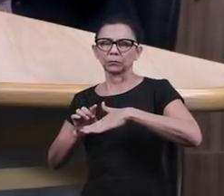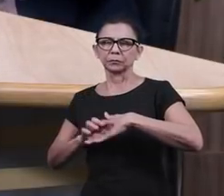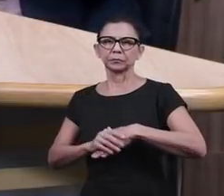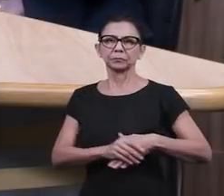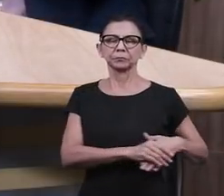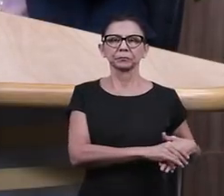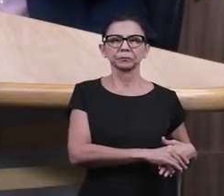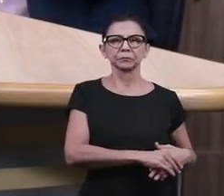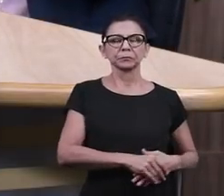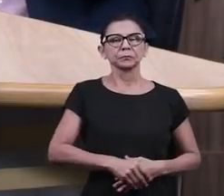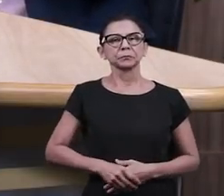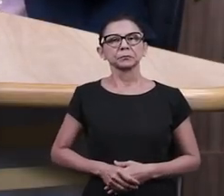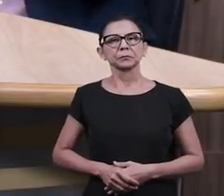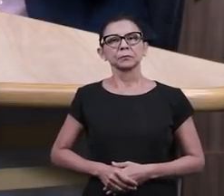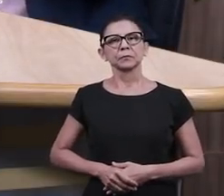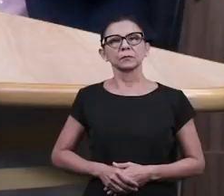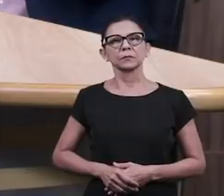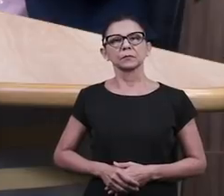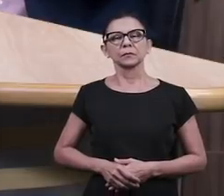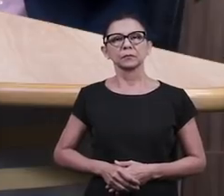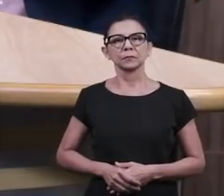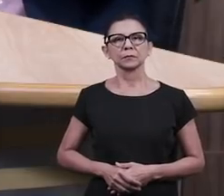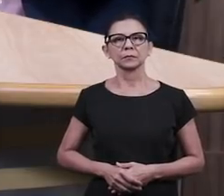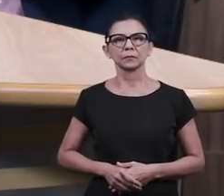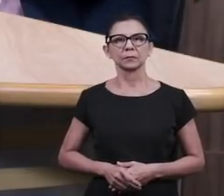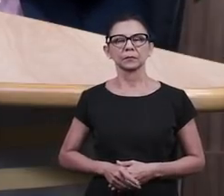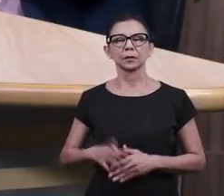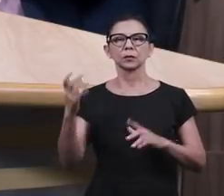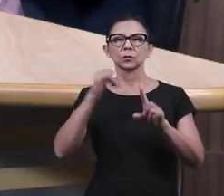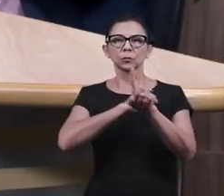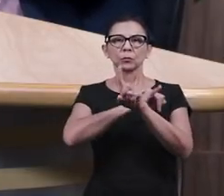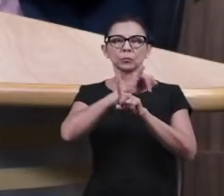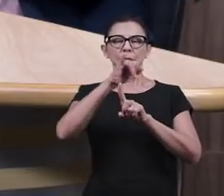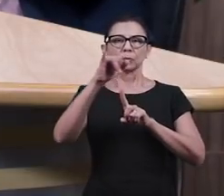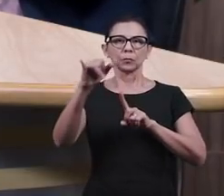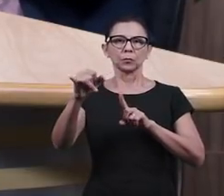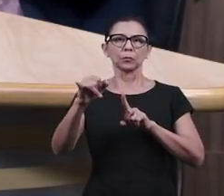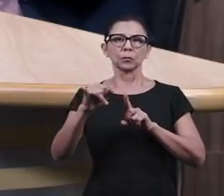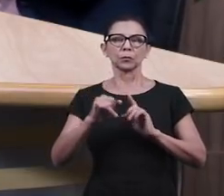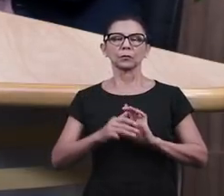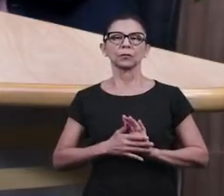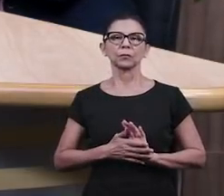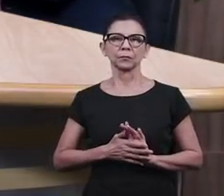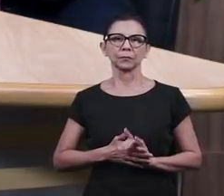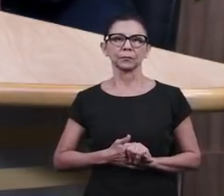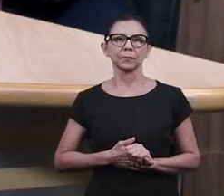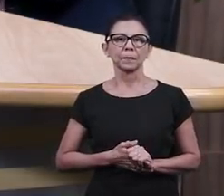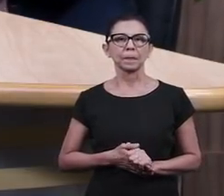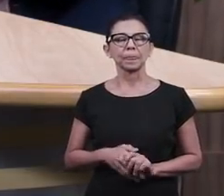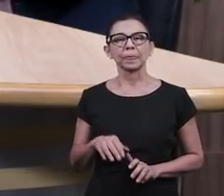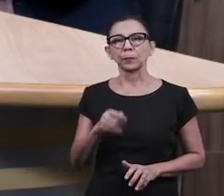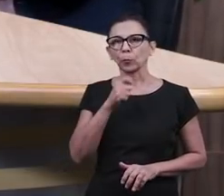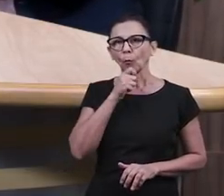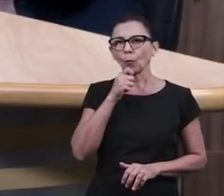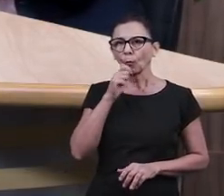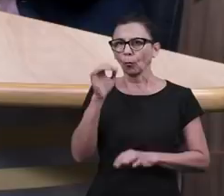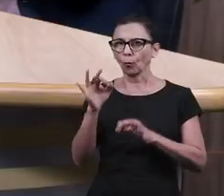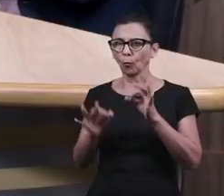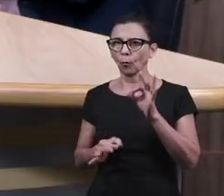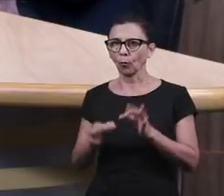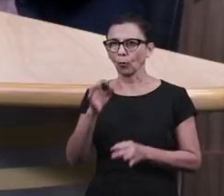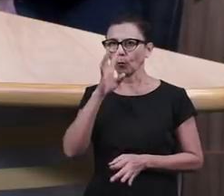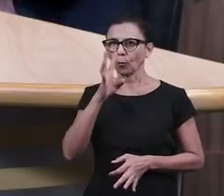E aí no projeto profético de Deus, onde é que vem o mal? Onde é que vai vir a ira, o juízo? É na grande tribulação.